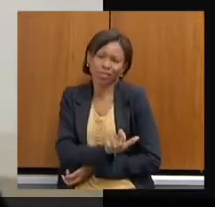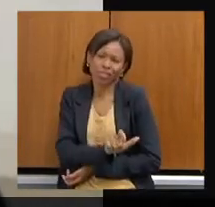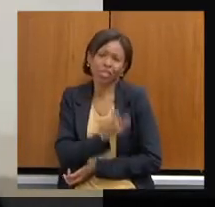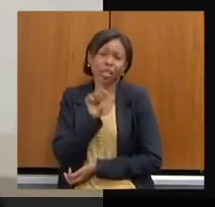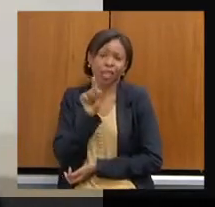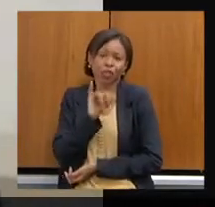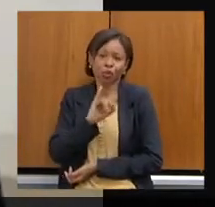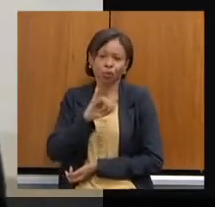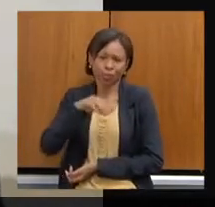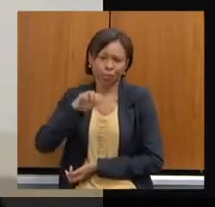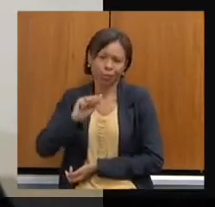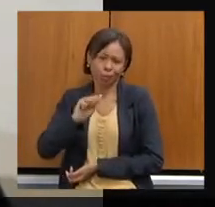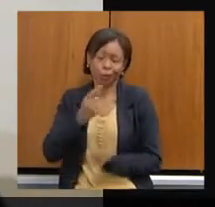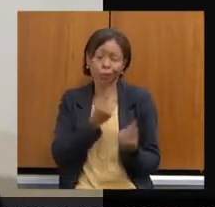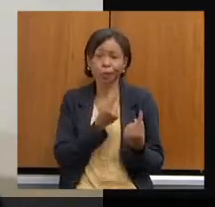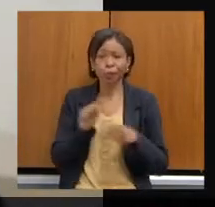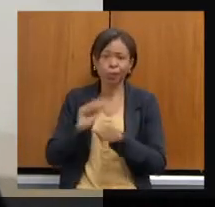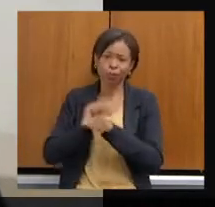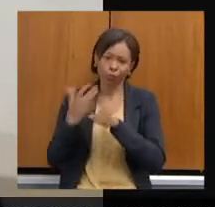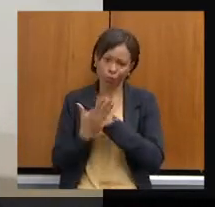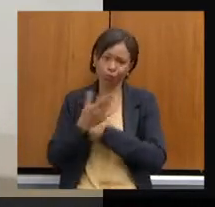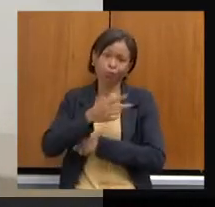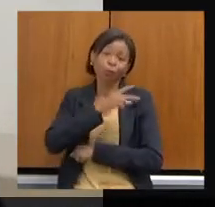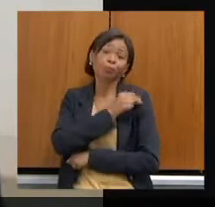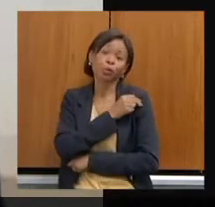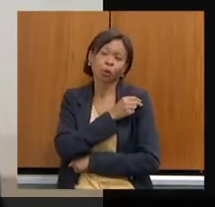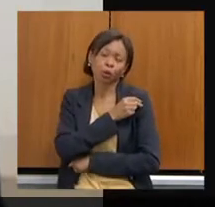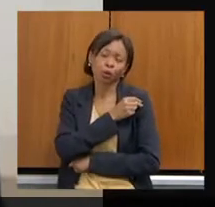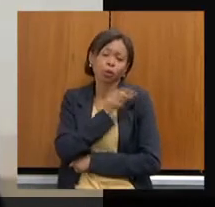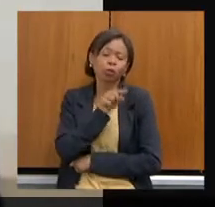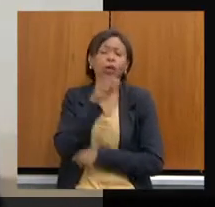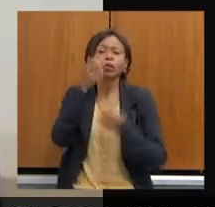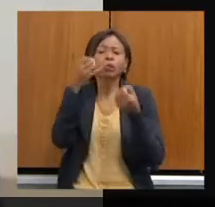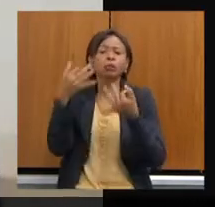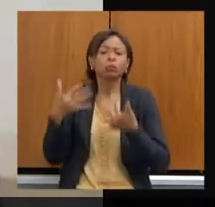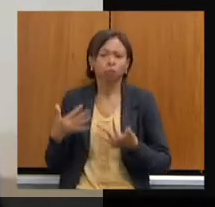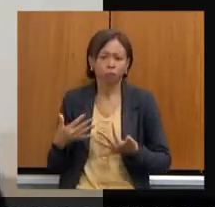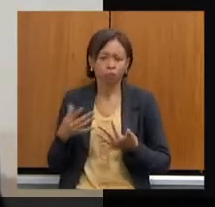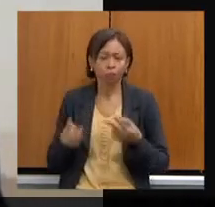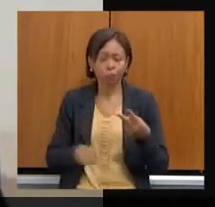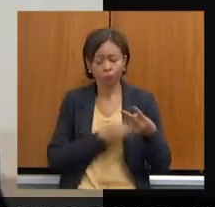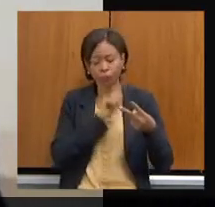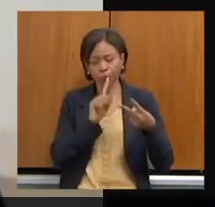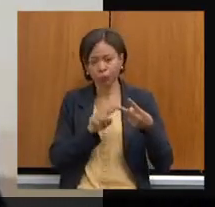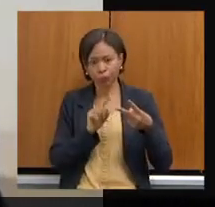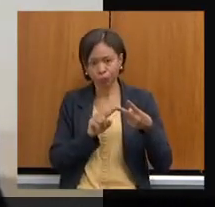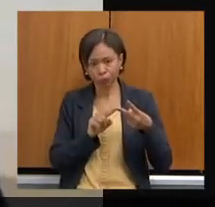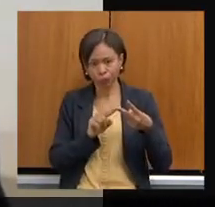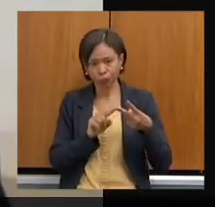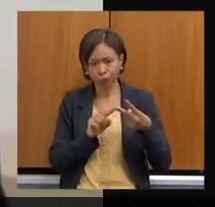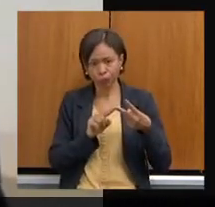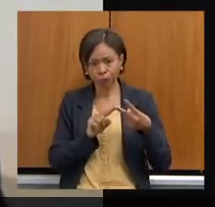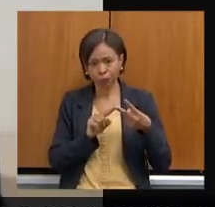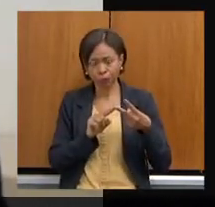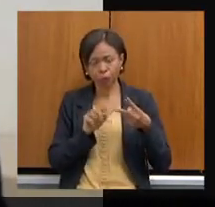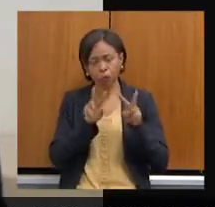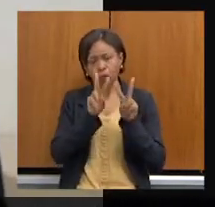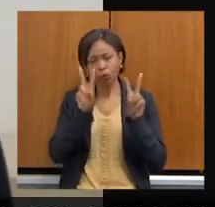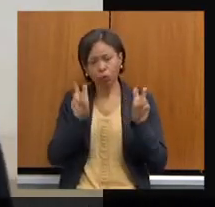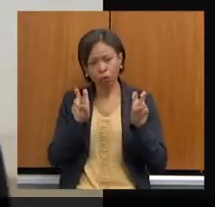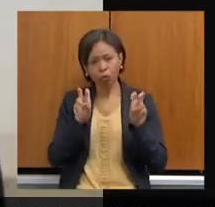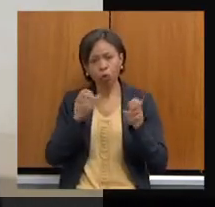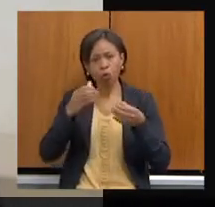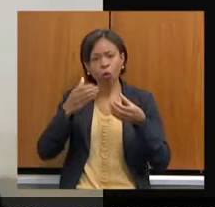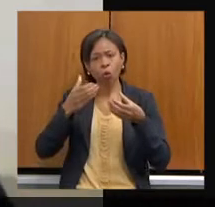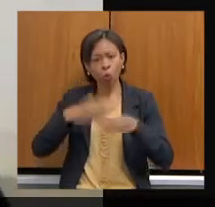contra cor 2019 gostaria pessoal a discorrer sobre o segundo tema é a respeito do